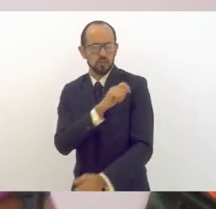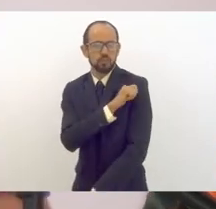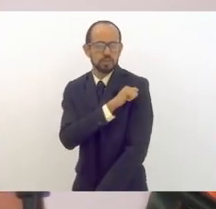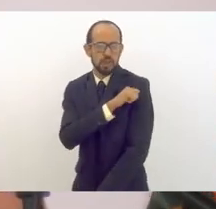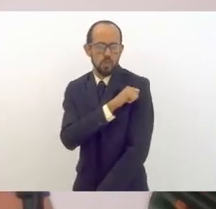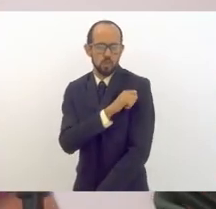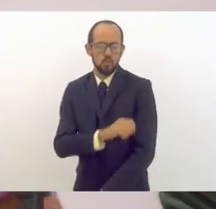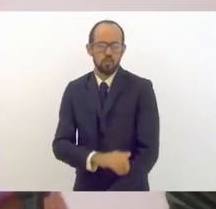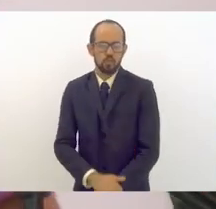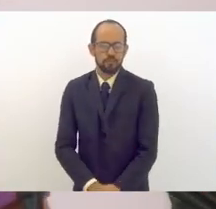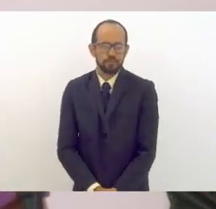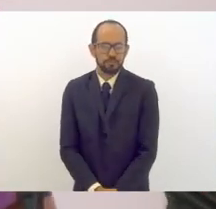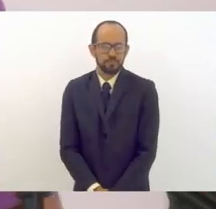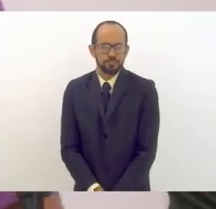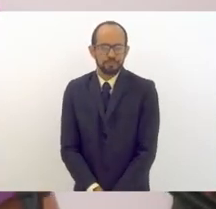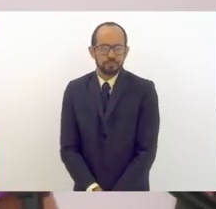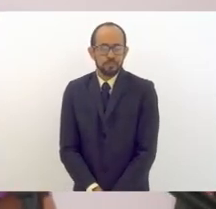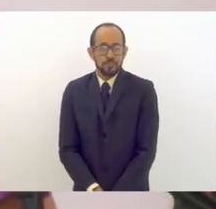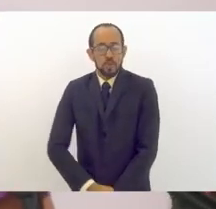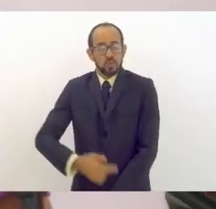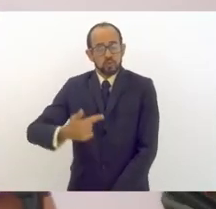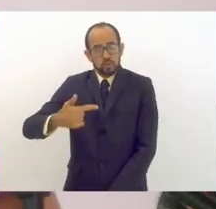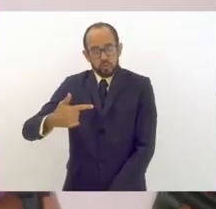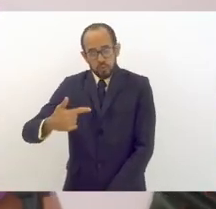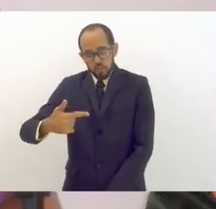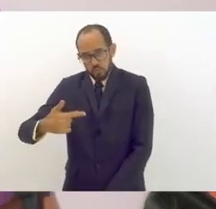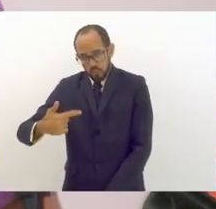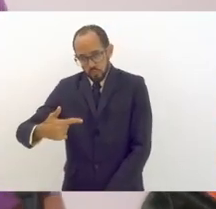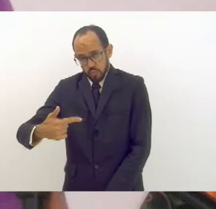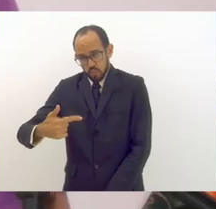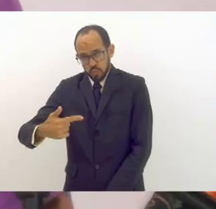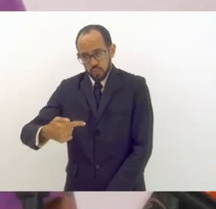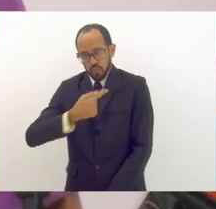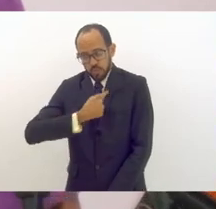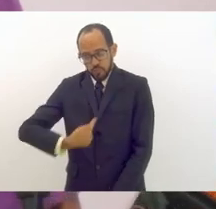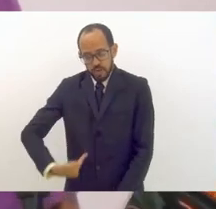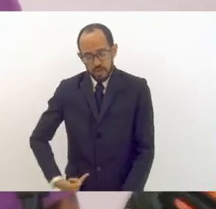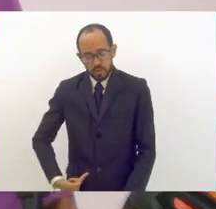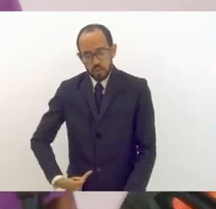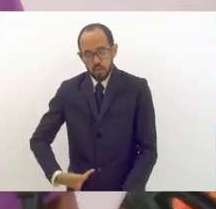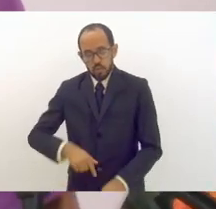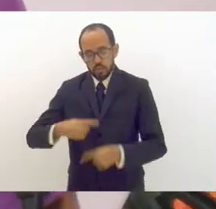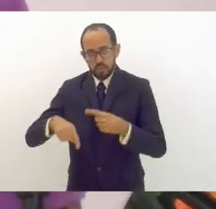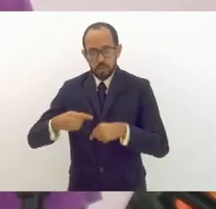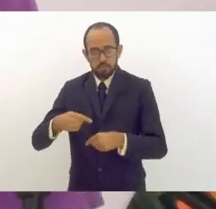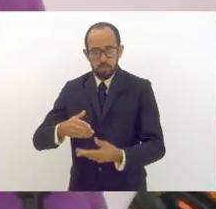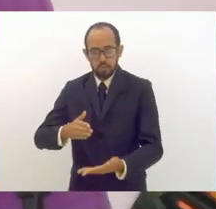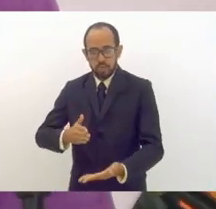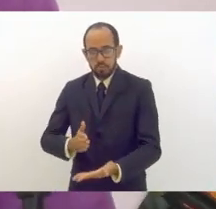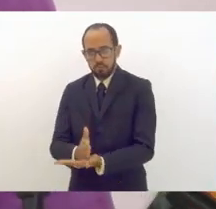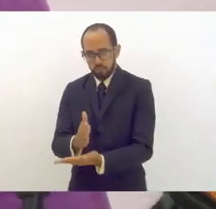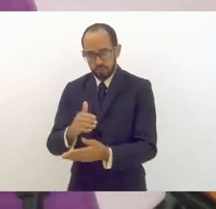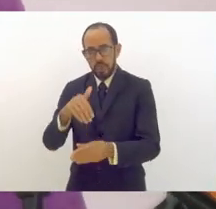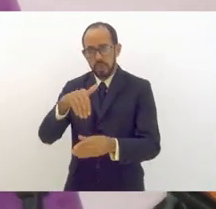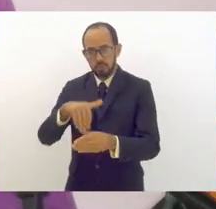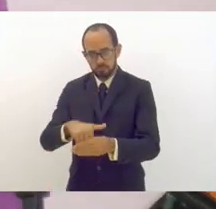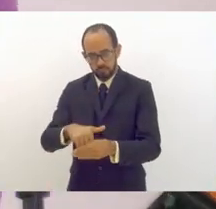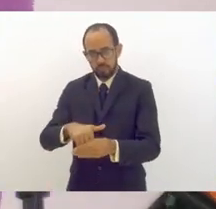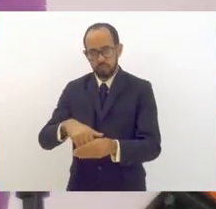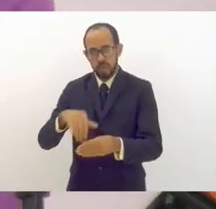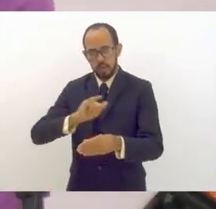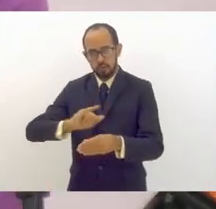Segundo a discussão, o governador do Estado, assim que foi eleito, falou para toda a imprensa,